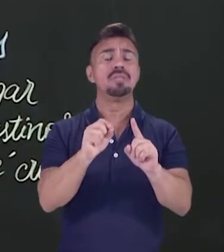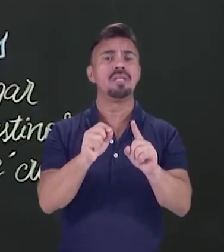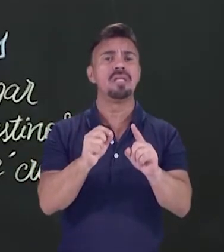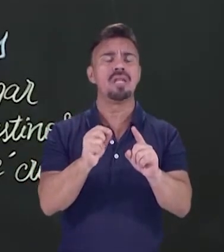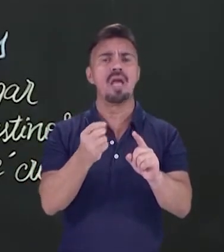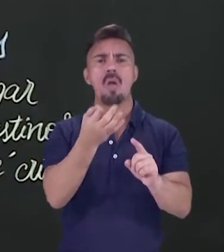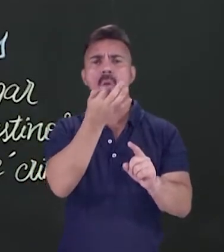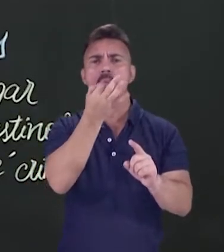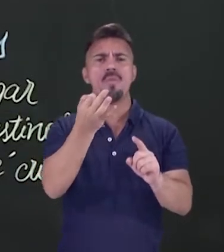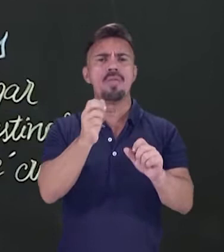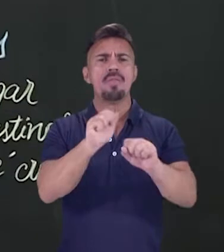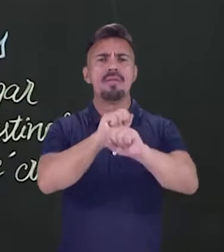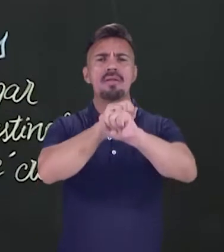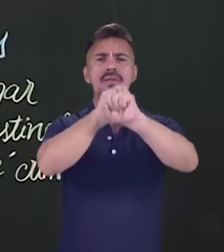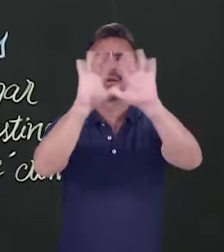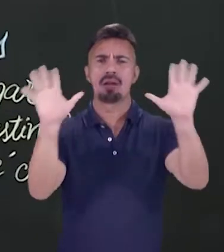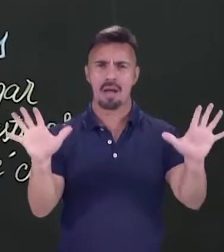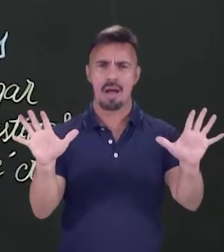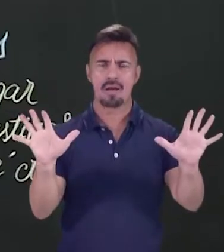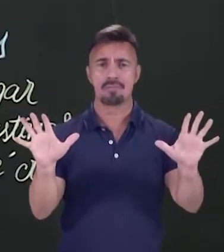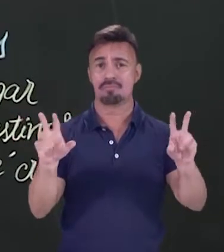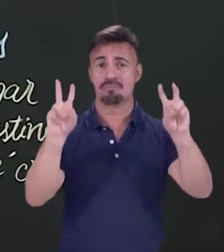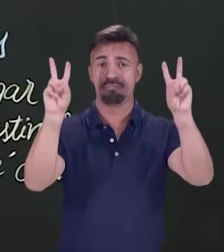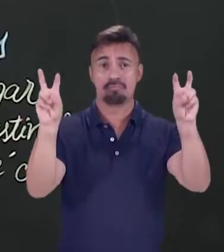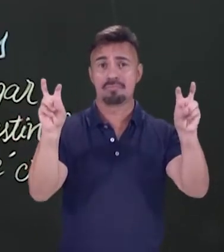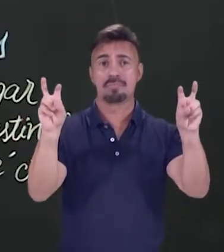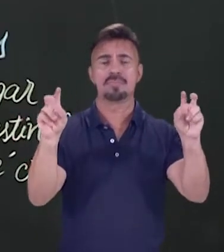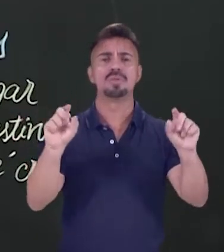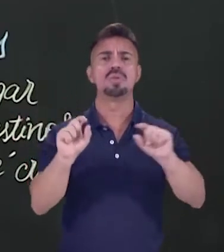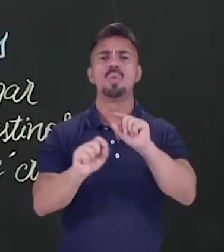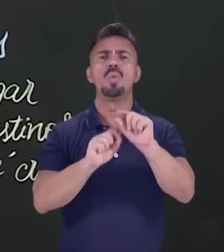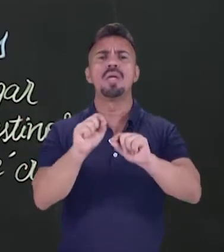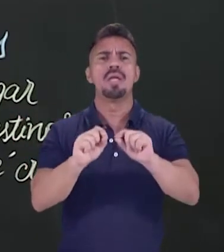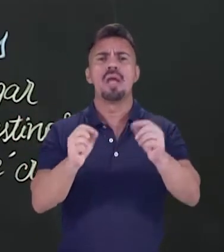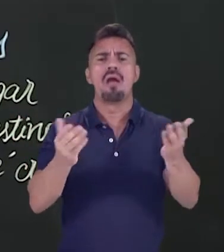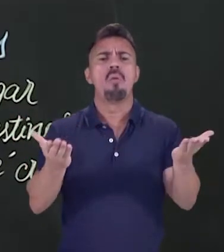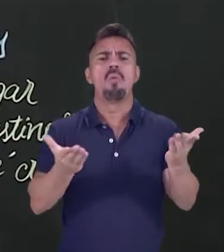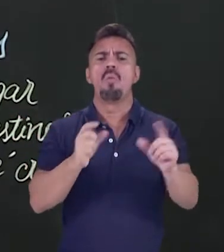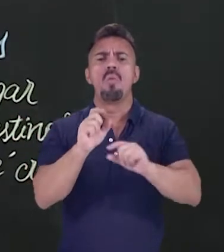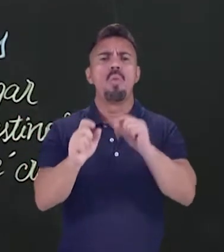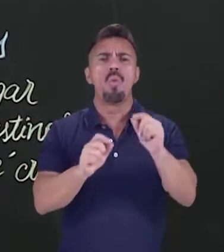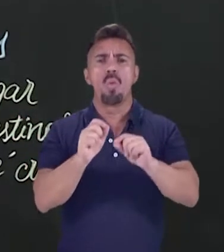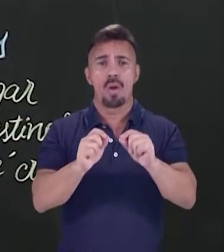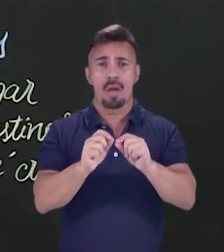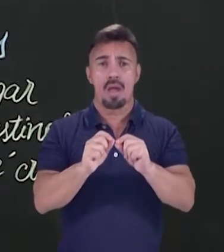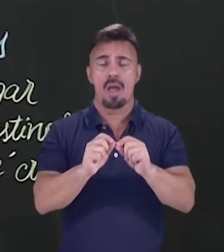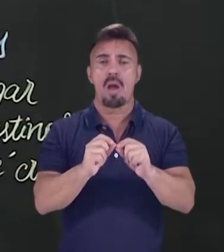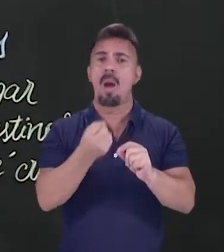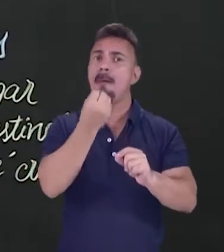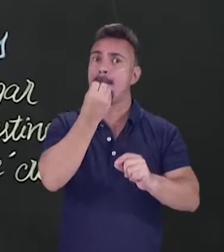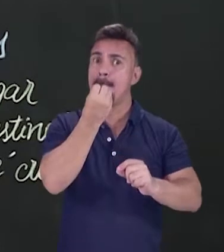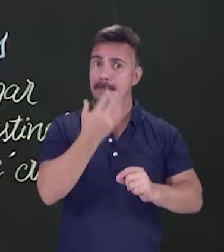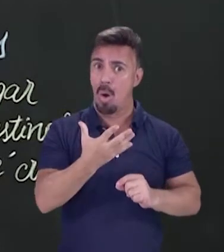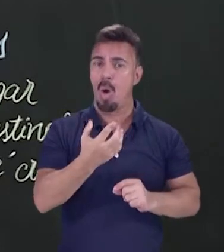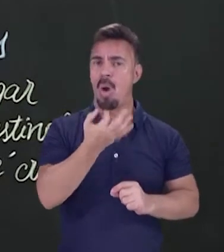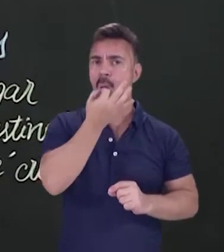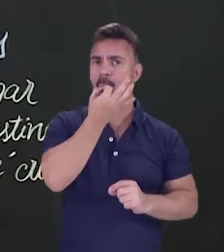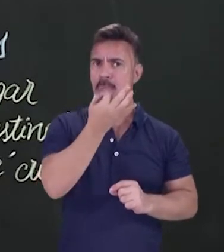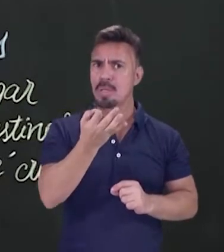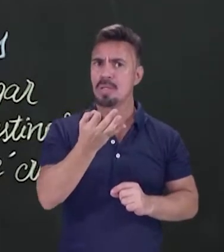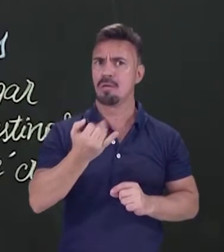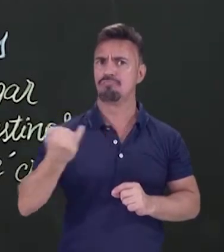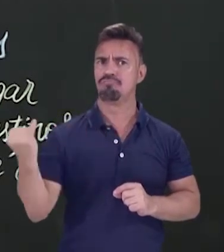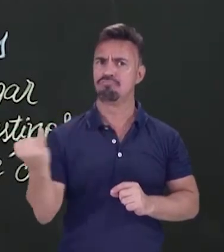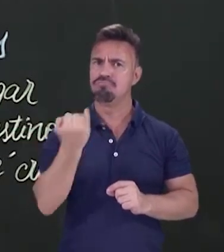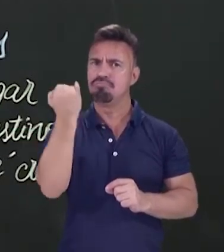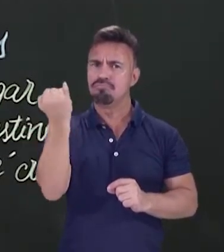ponto de vista muito claro sobre determinado assunto. Ou seja, o que está em jogo nesse momento é a construção de uma boa opinião, embasada,